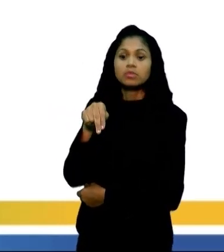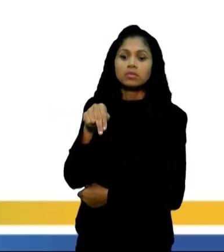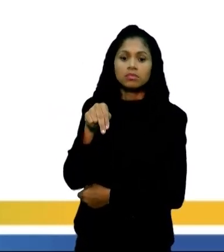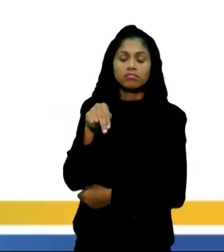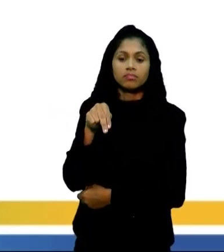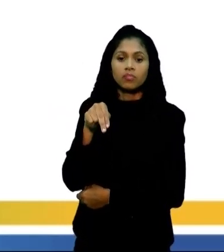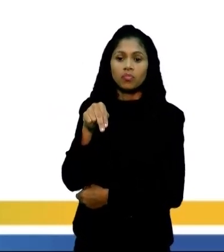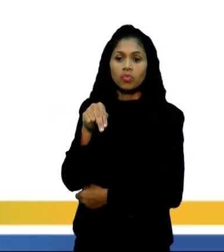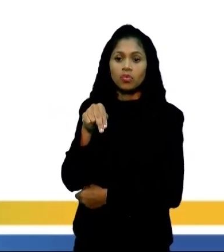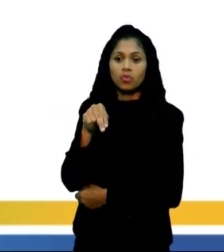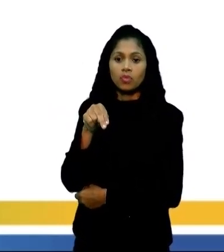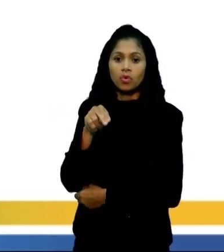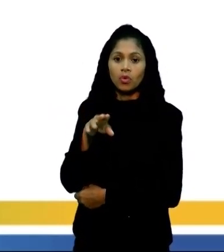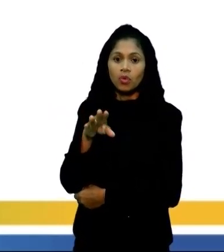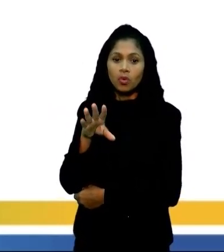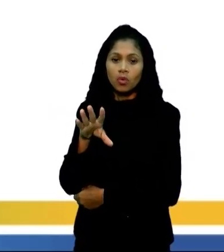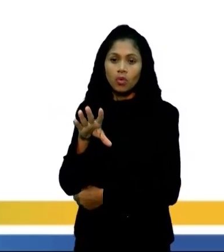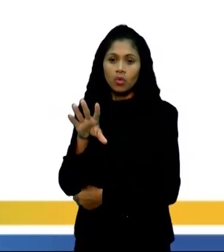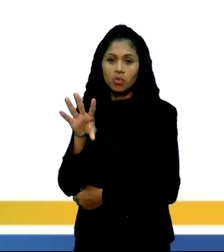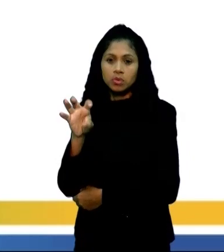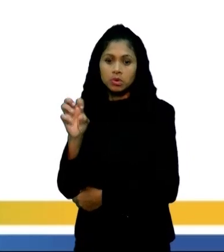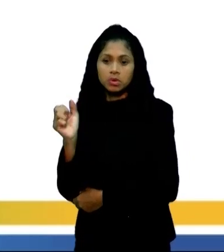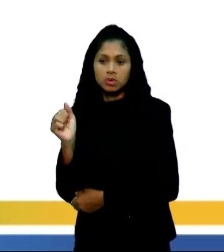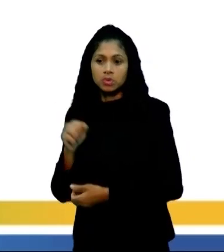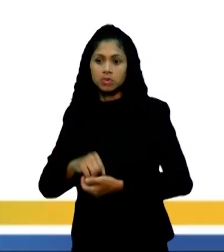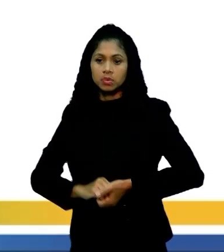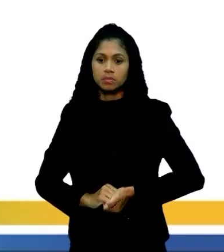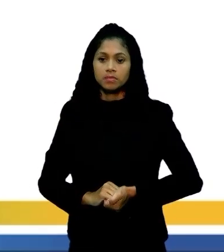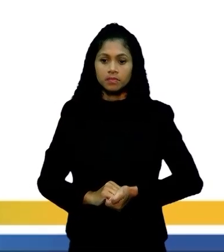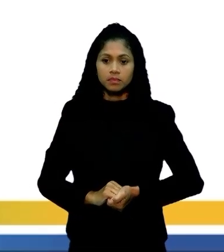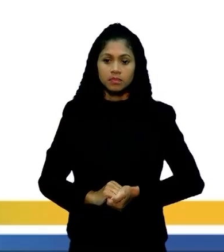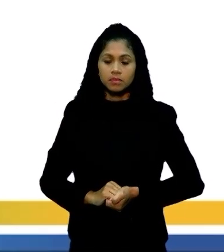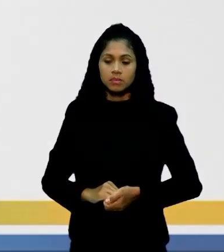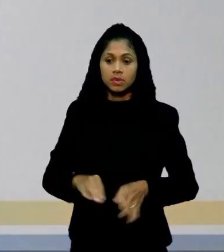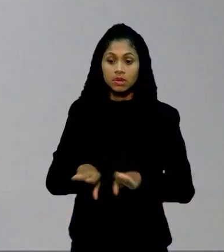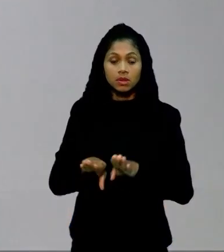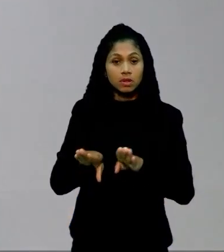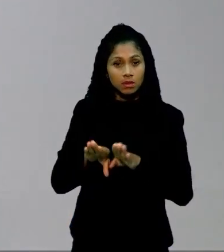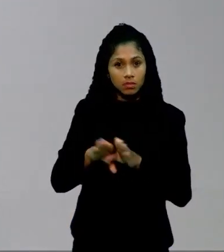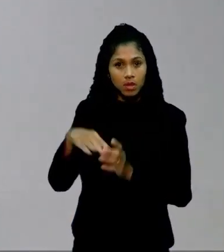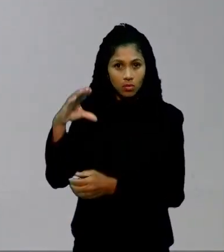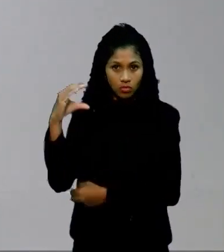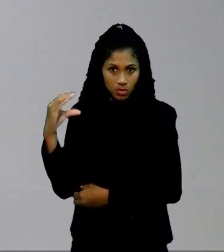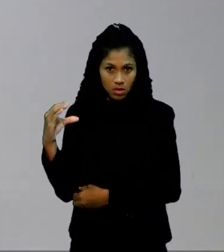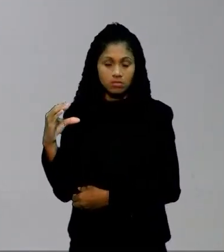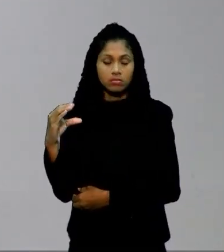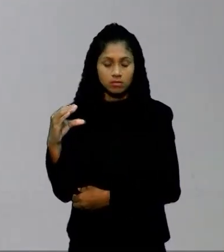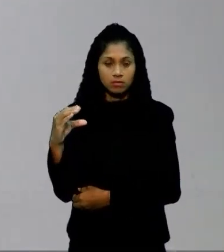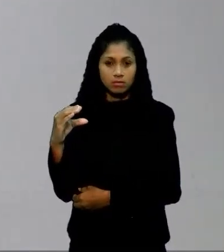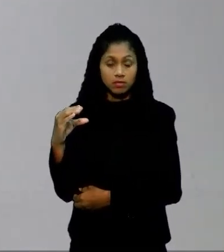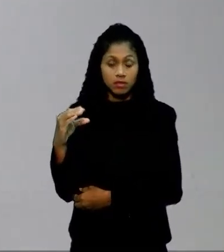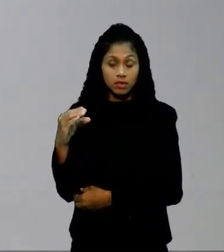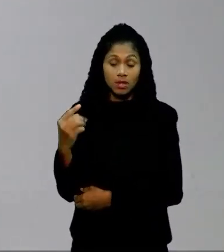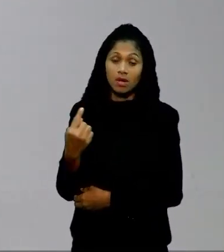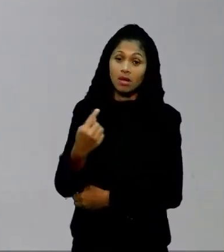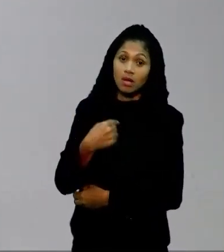o enxofre e o carvão, né? Carbono na forma de carvão, aquele que você,